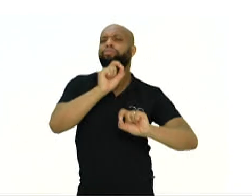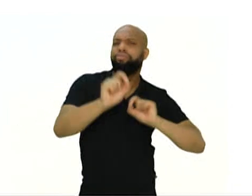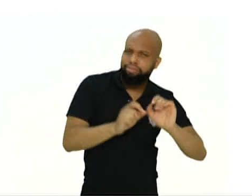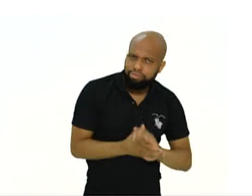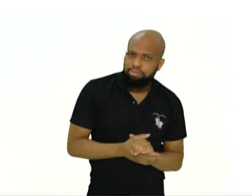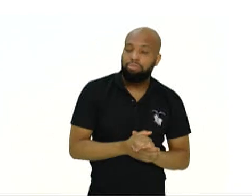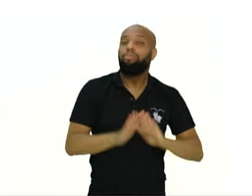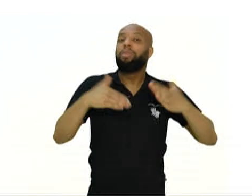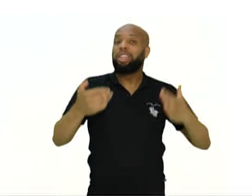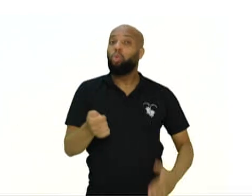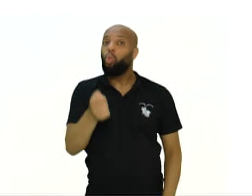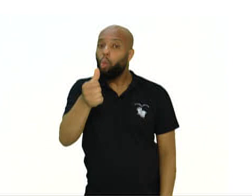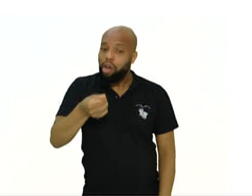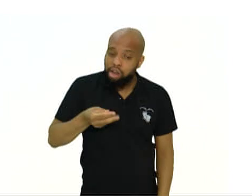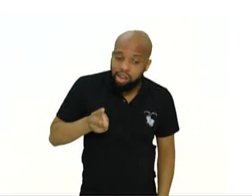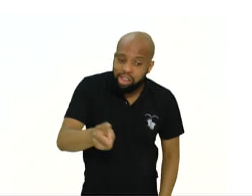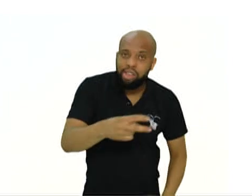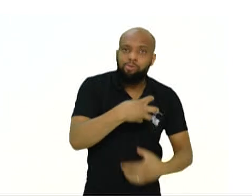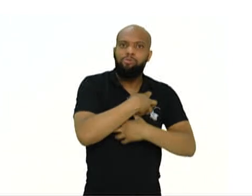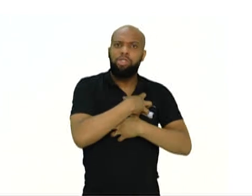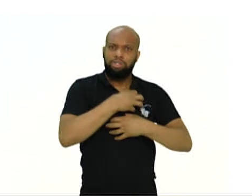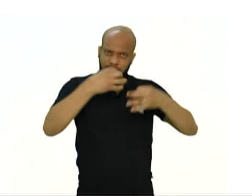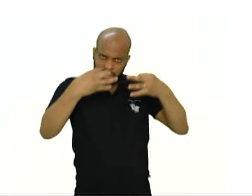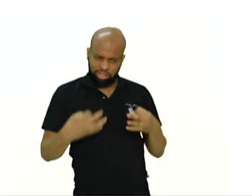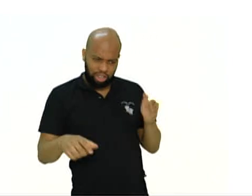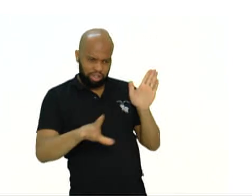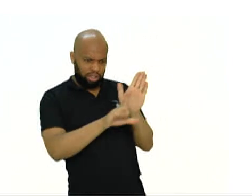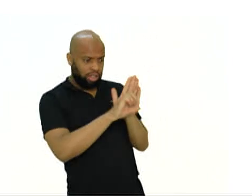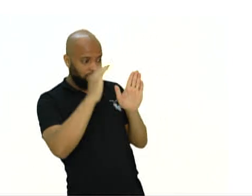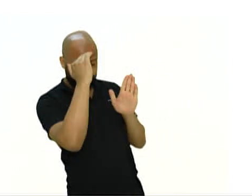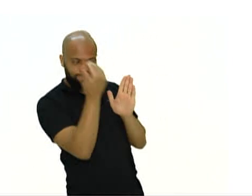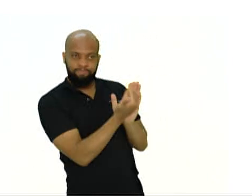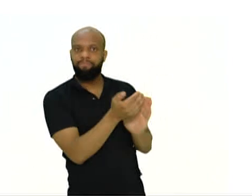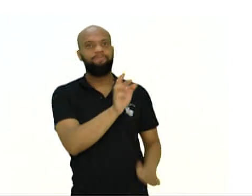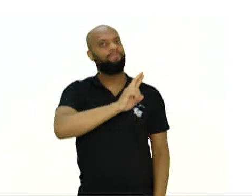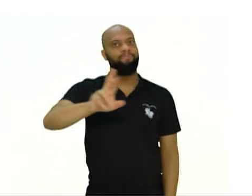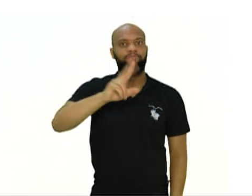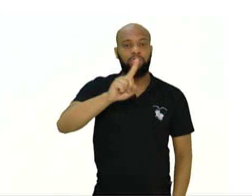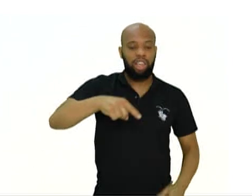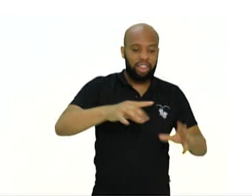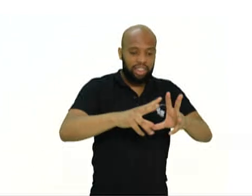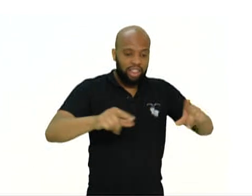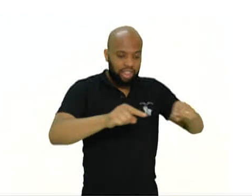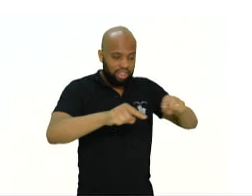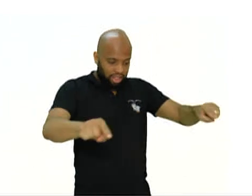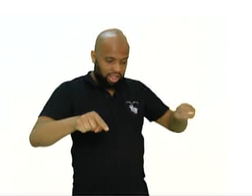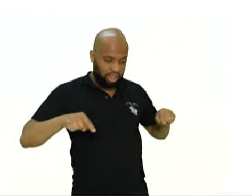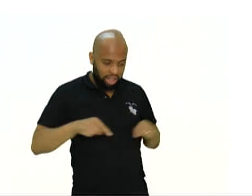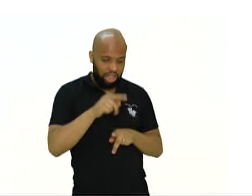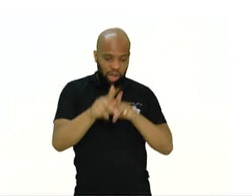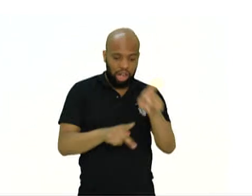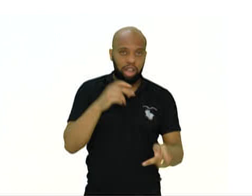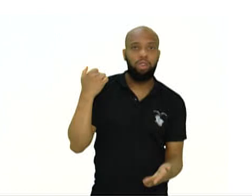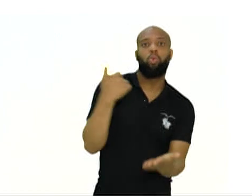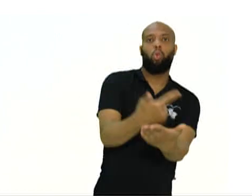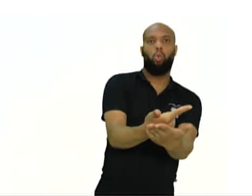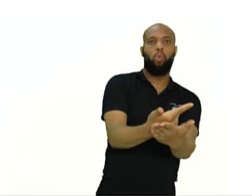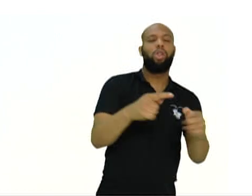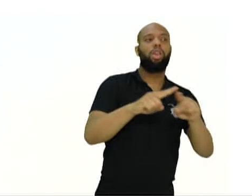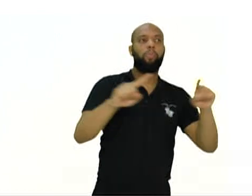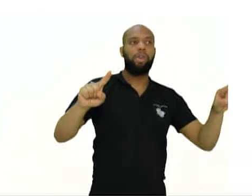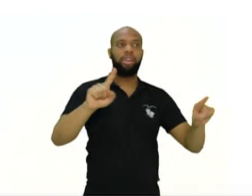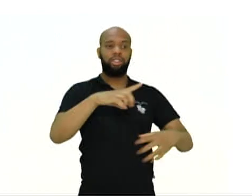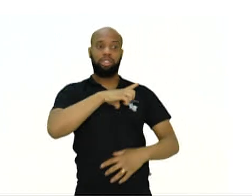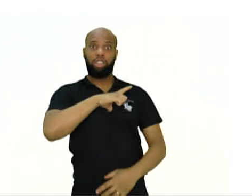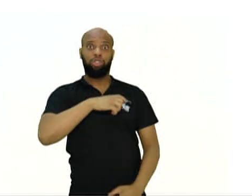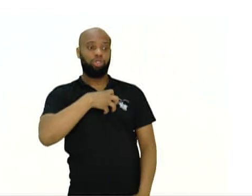que eles geralmente são clandestinos. Então, são terrenos que a população compra, né, com uma